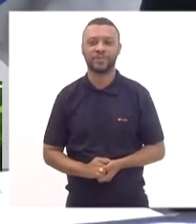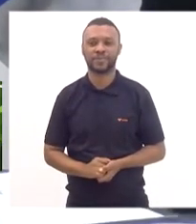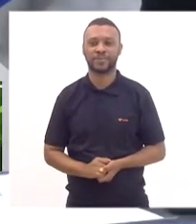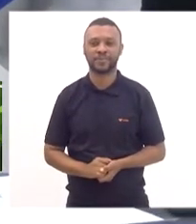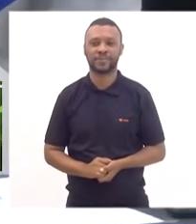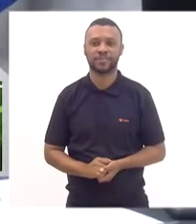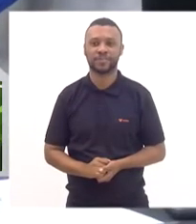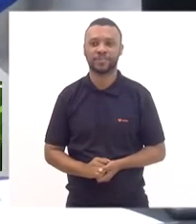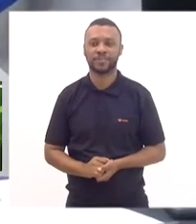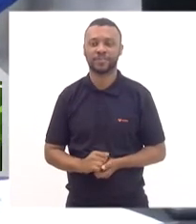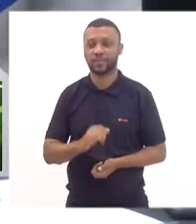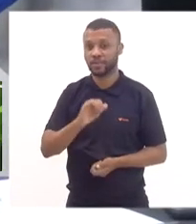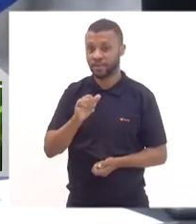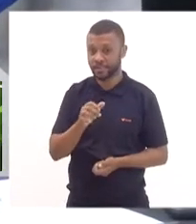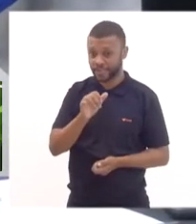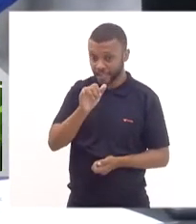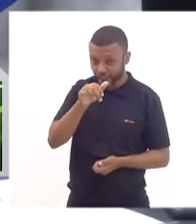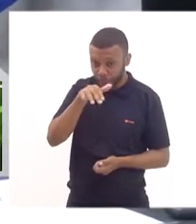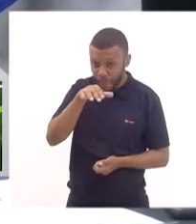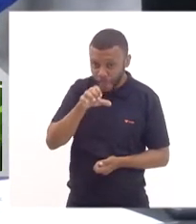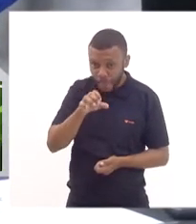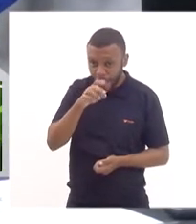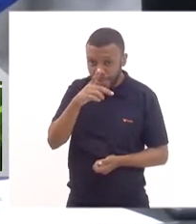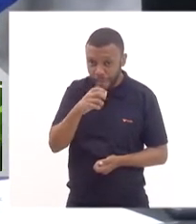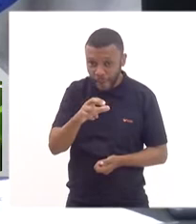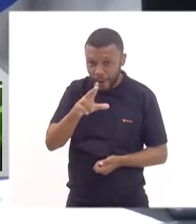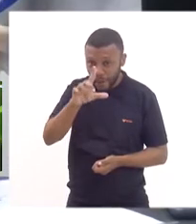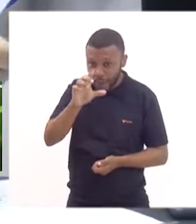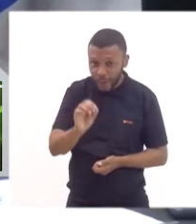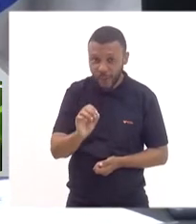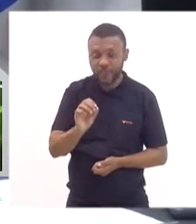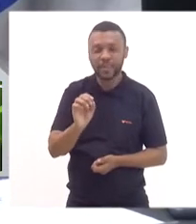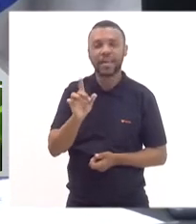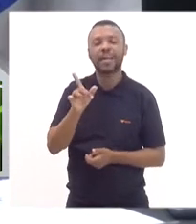O Jaime Paula, da Controladoria Geral,